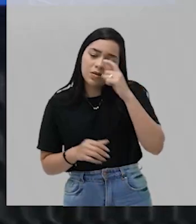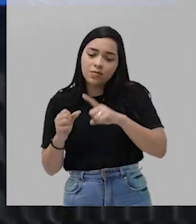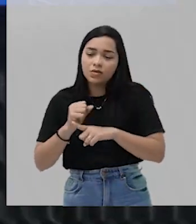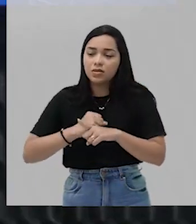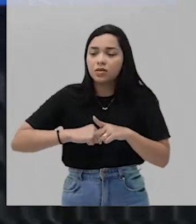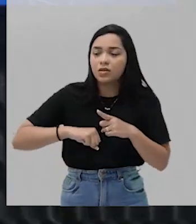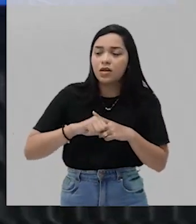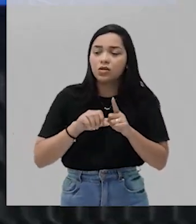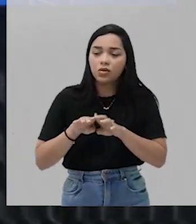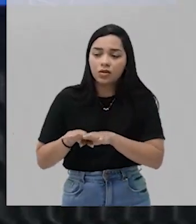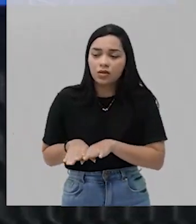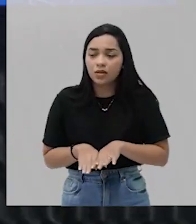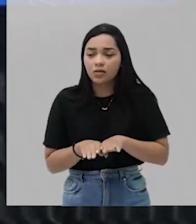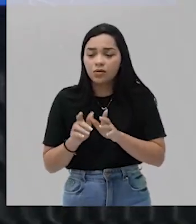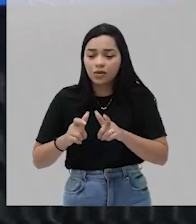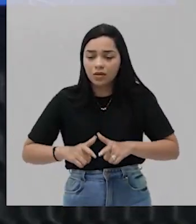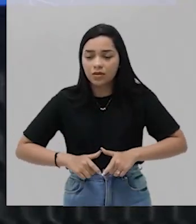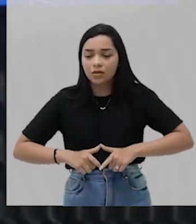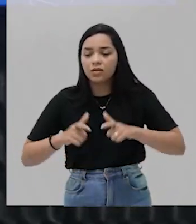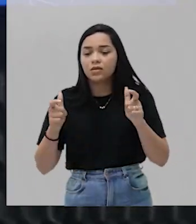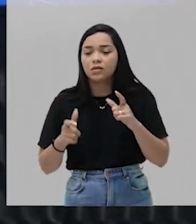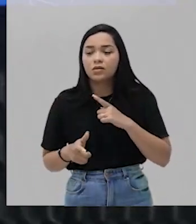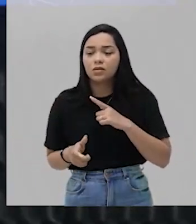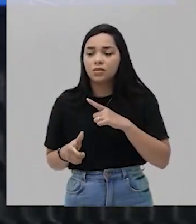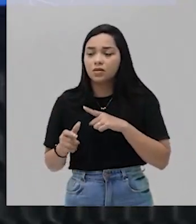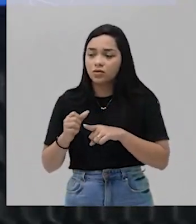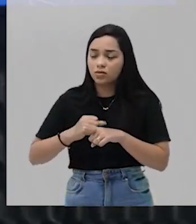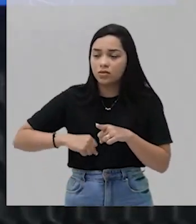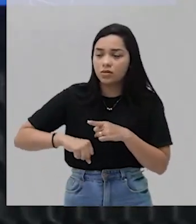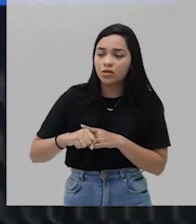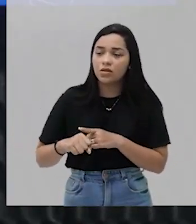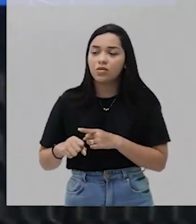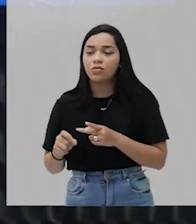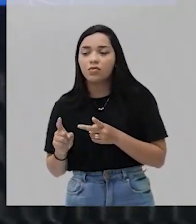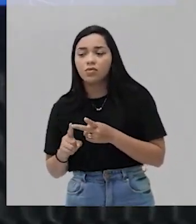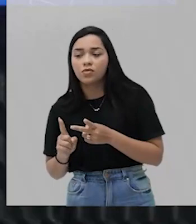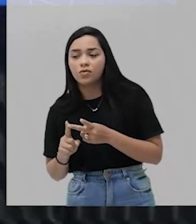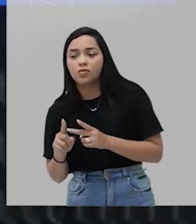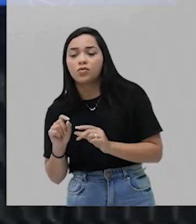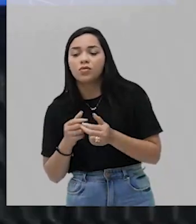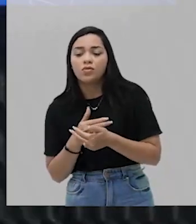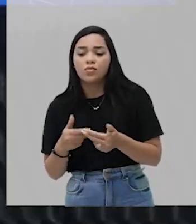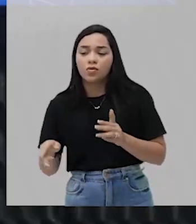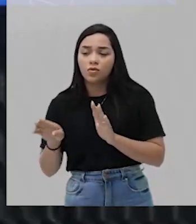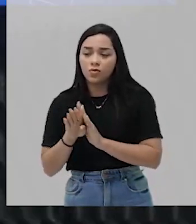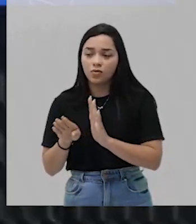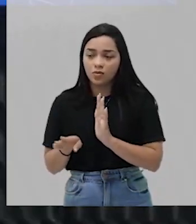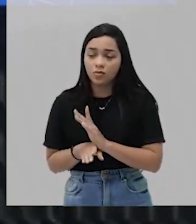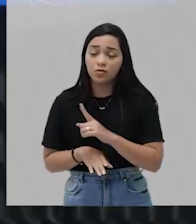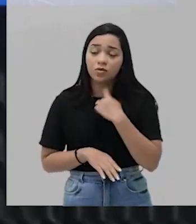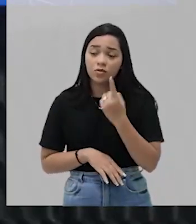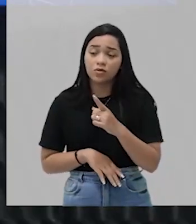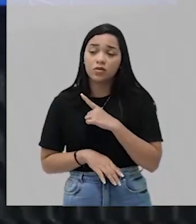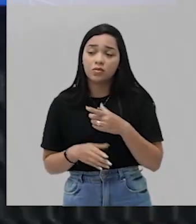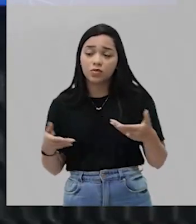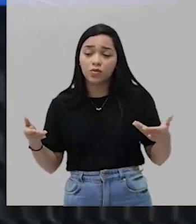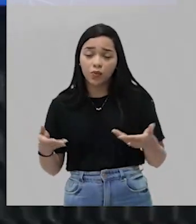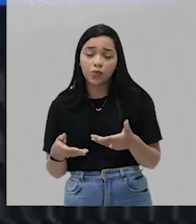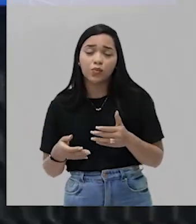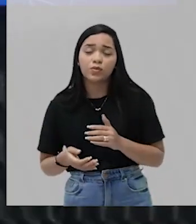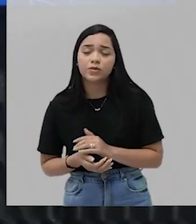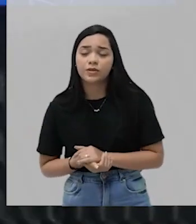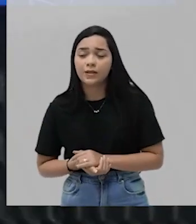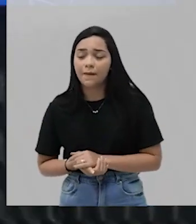sociedade com equilíbrio, crescendo com equilíbrio social, tendo os programas habitacionais que nós temos agora na